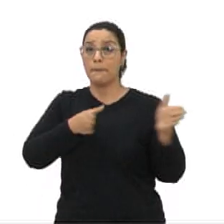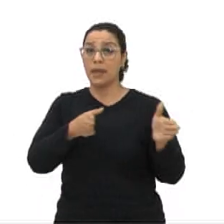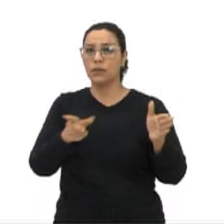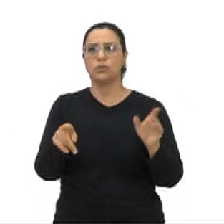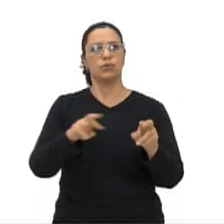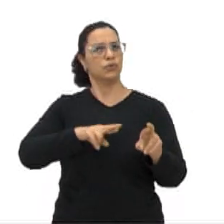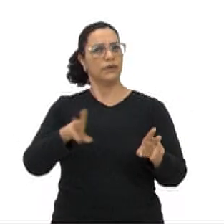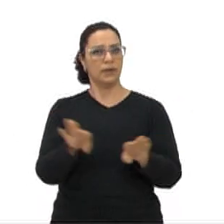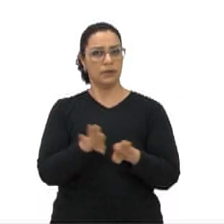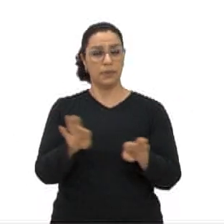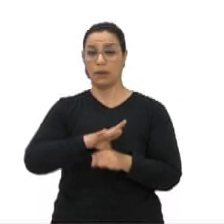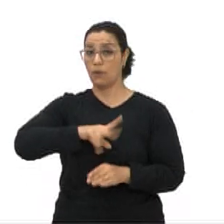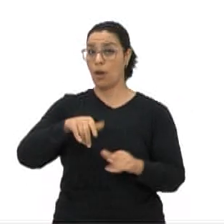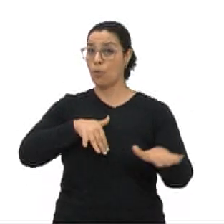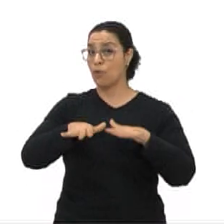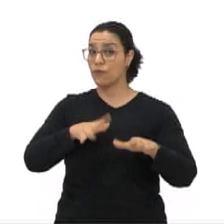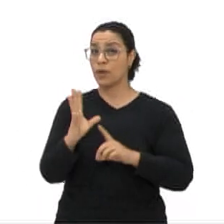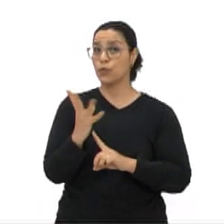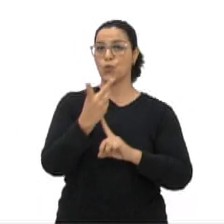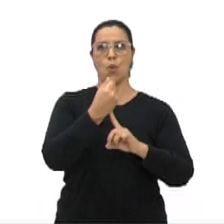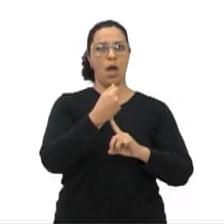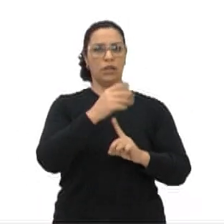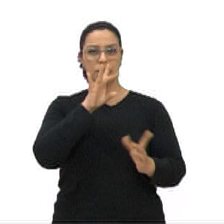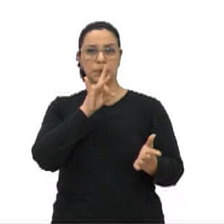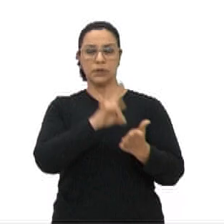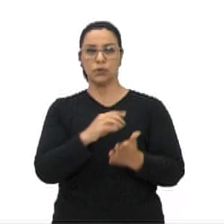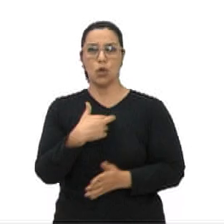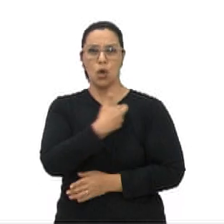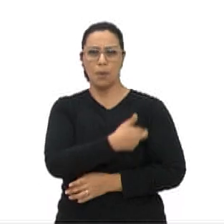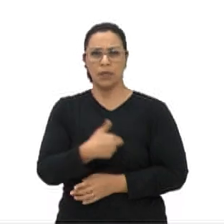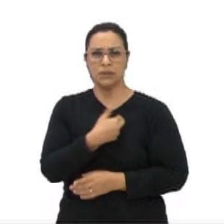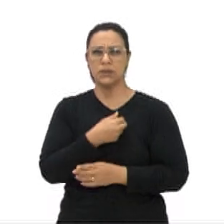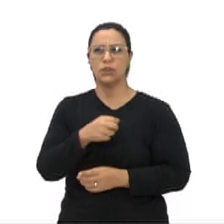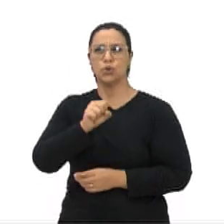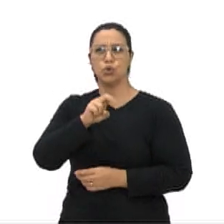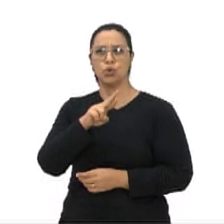variadas. Ela não se trata de um movimento artístico como romantismo,